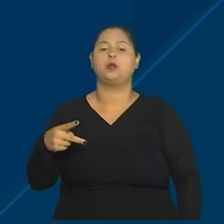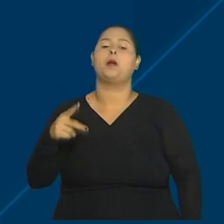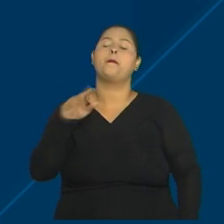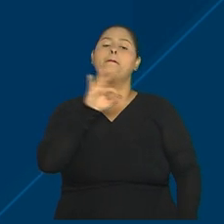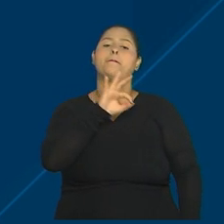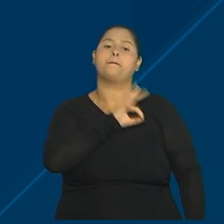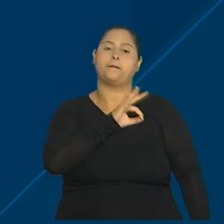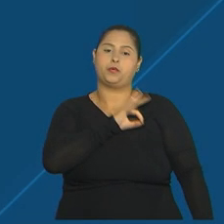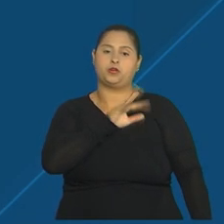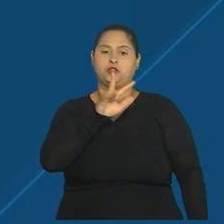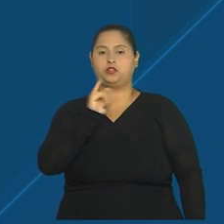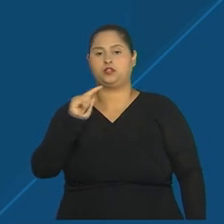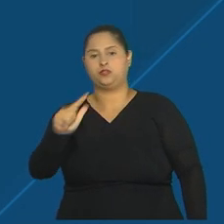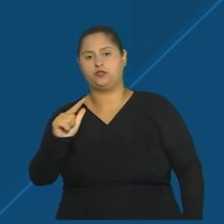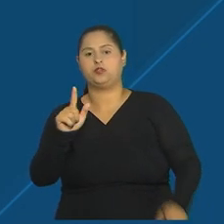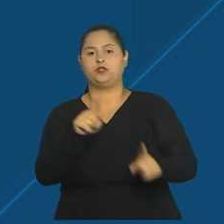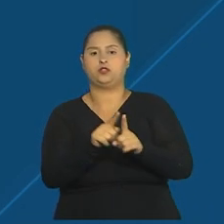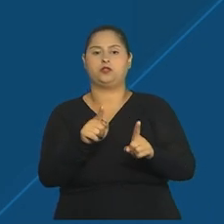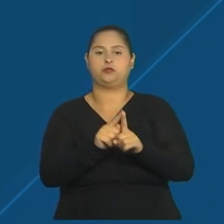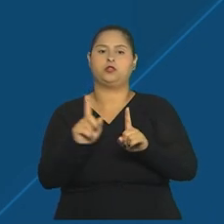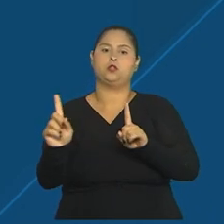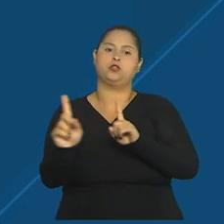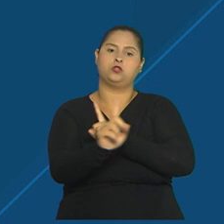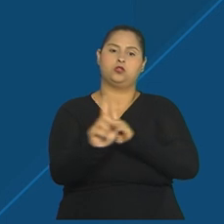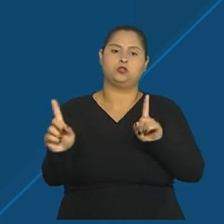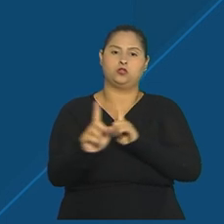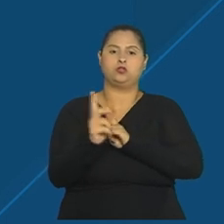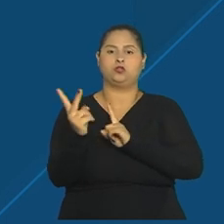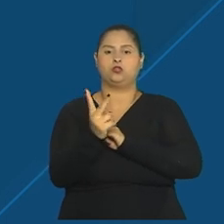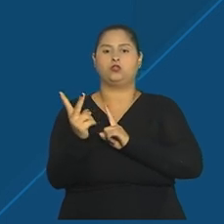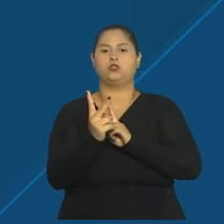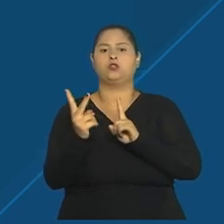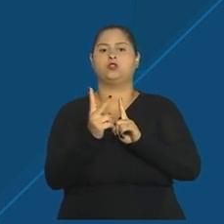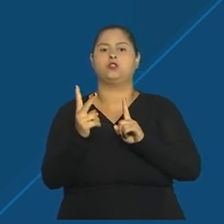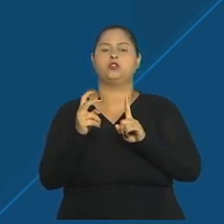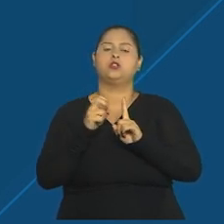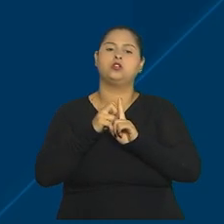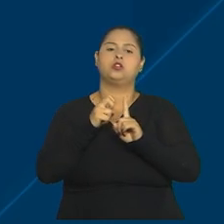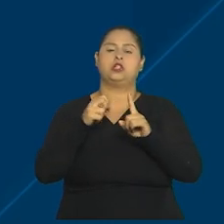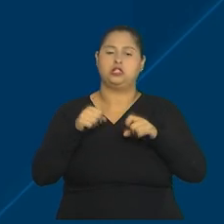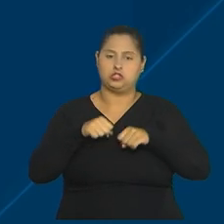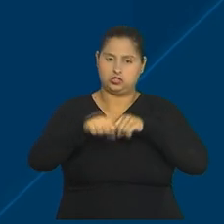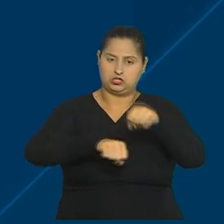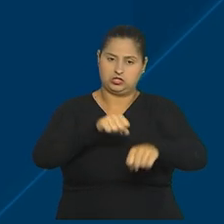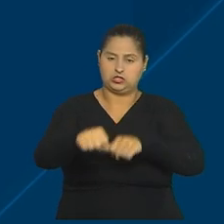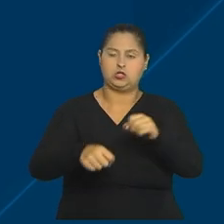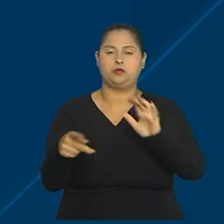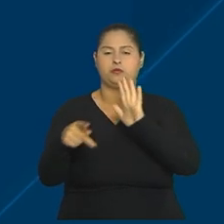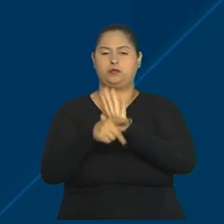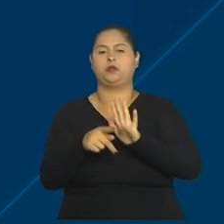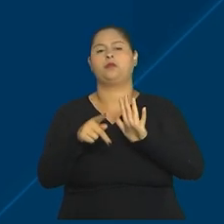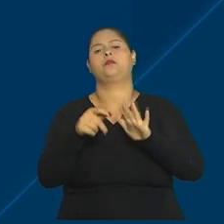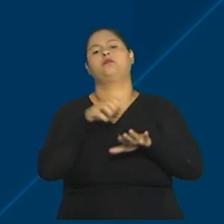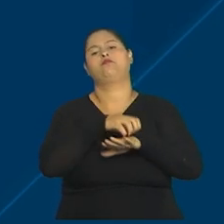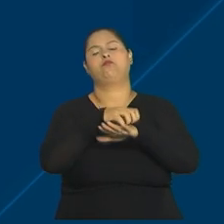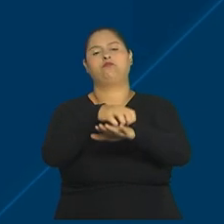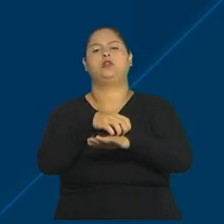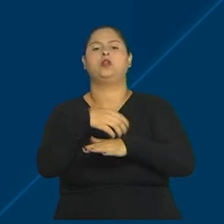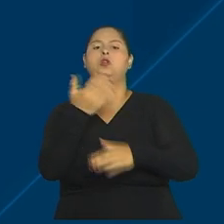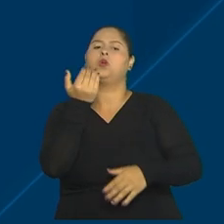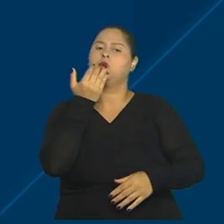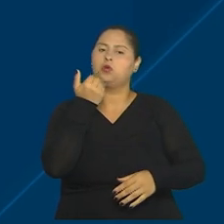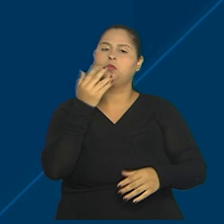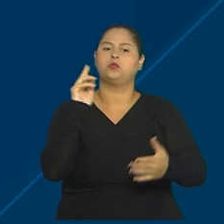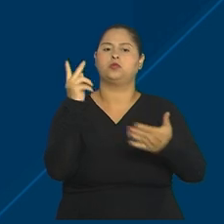imprudência tanto do Atleta quanto da vítima o entregador de comida Jonatas Davi dos Santos foi determinante para o acidente